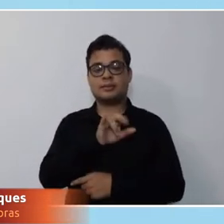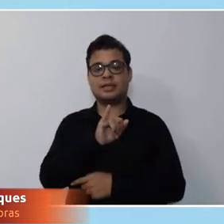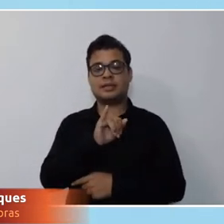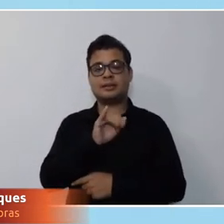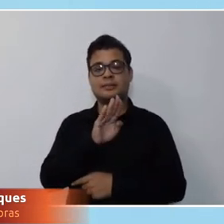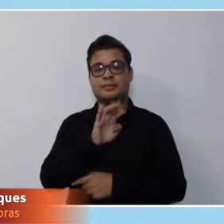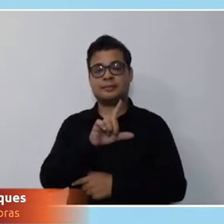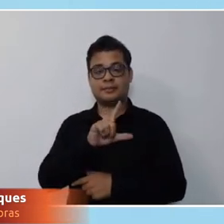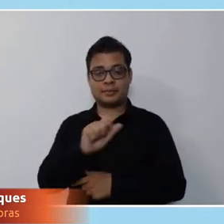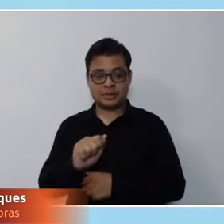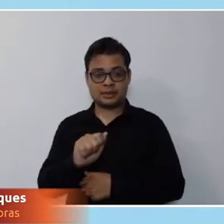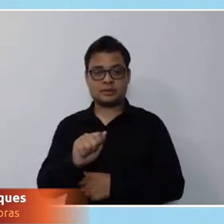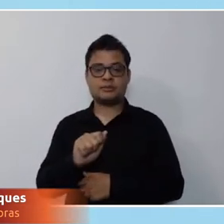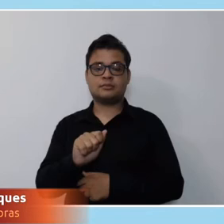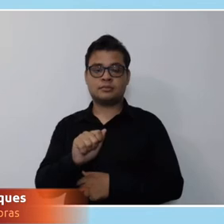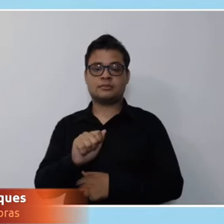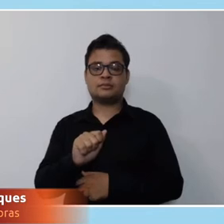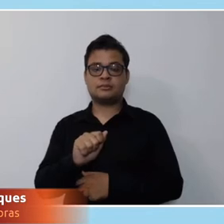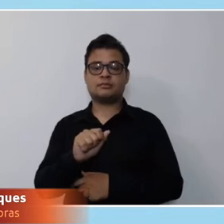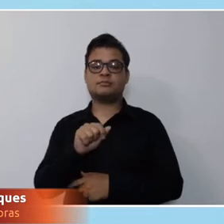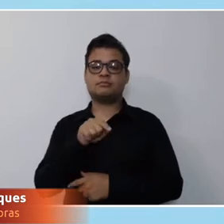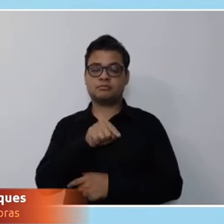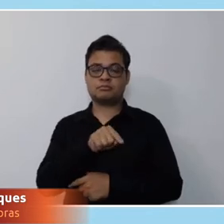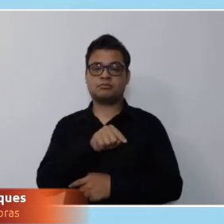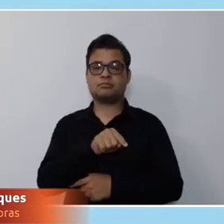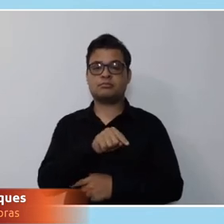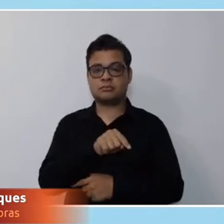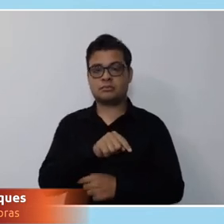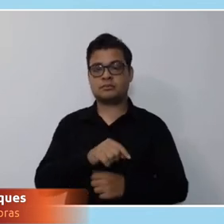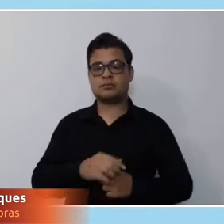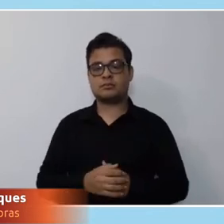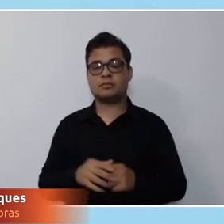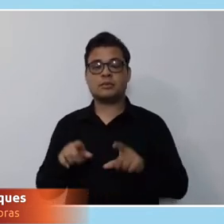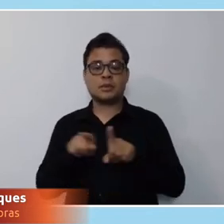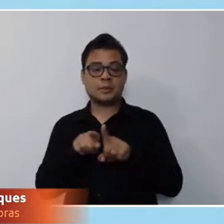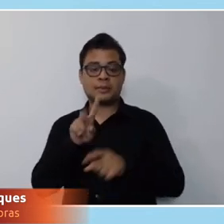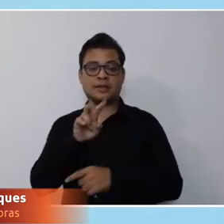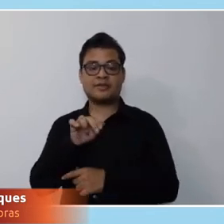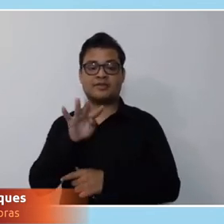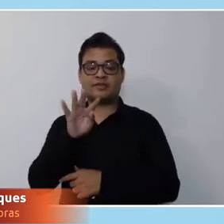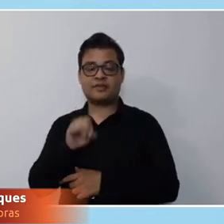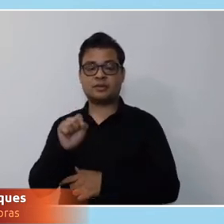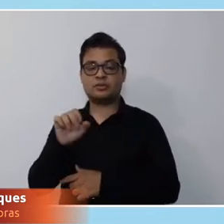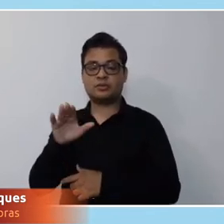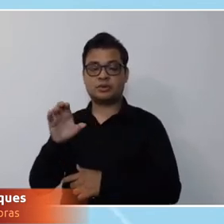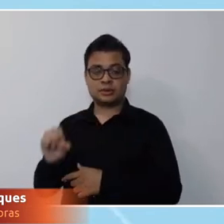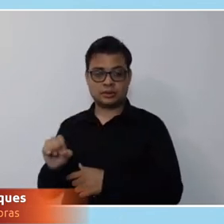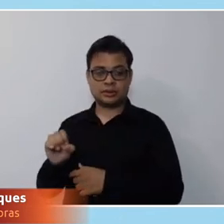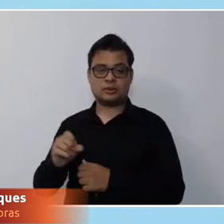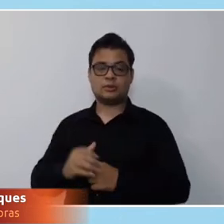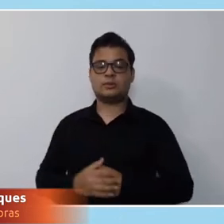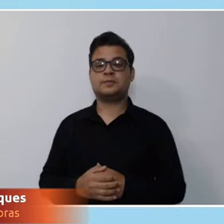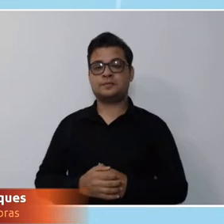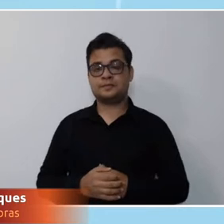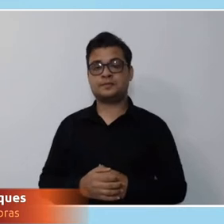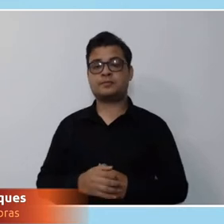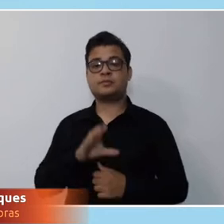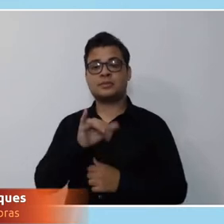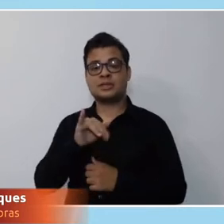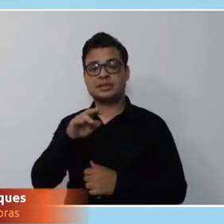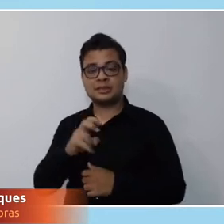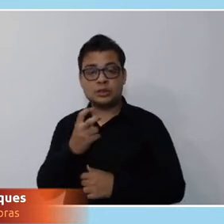Marighella, de Wagner Moura, e Vento Seco, do goiano Daniel Nolasco. O Cine Cultura fica no Centro